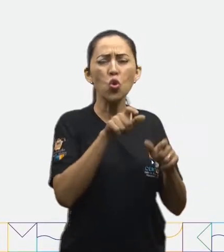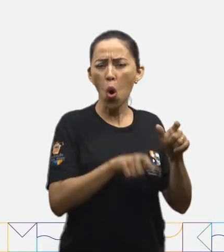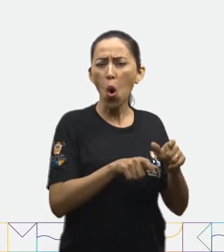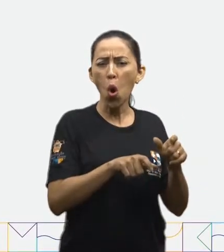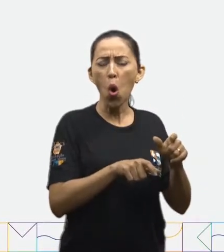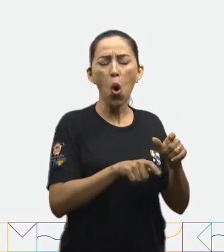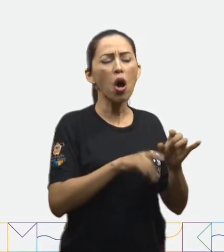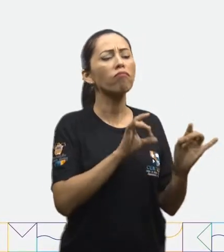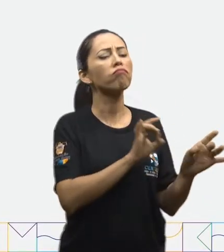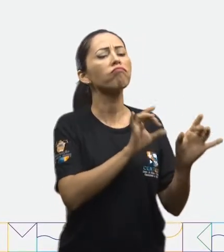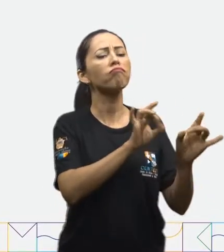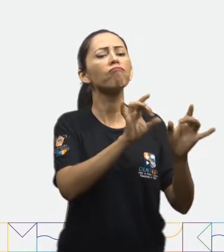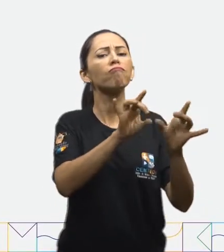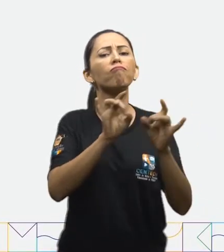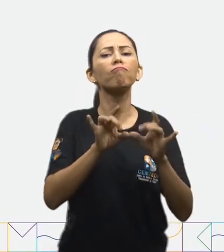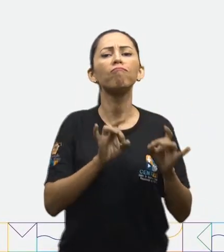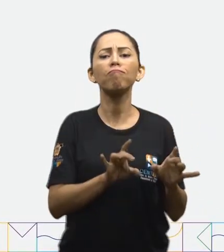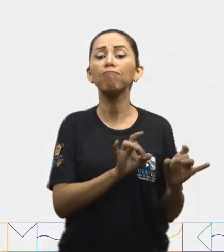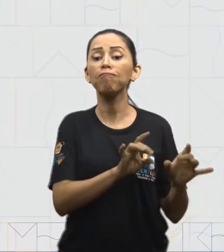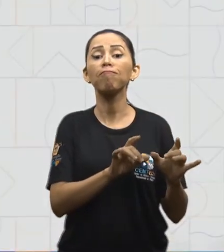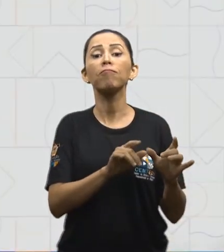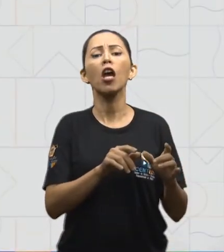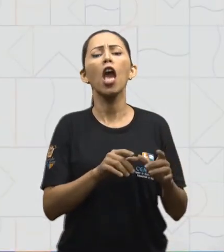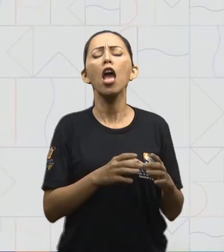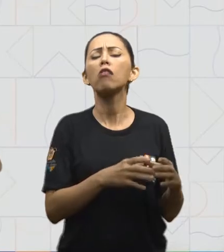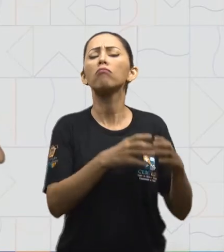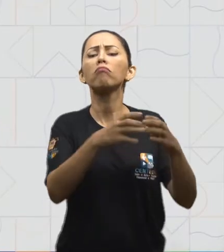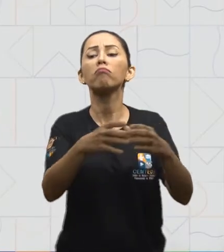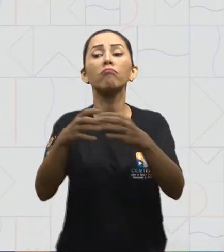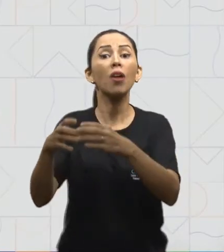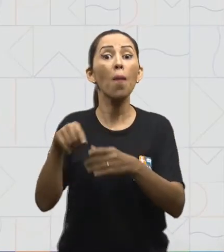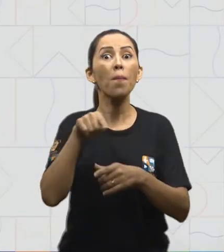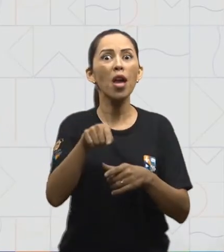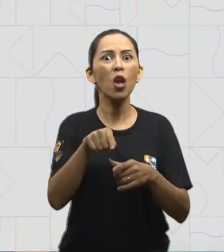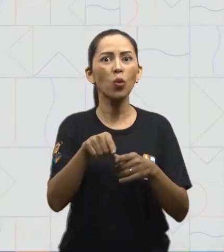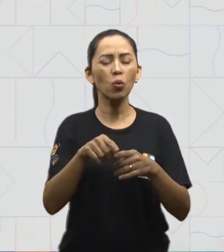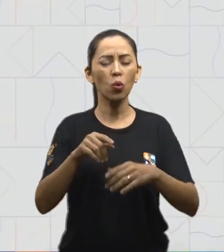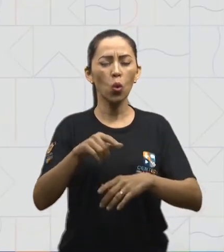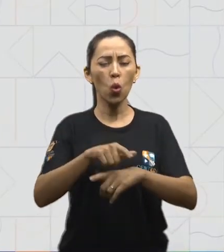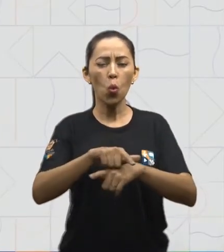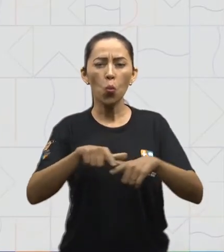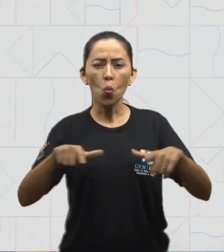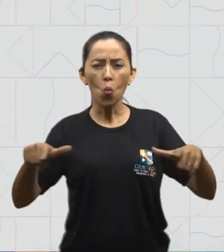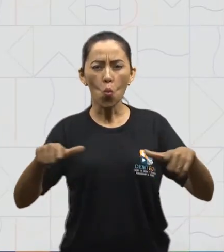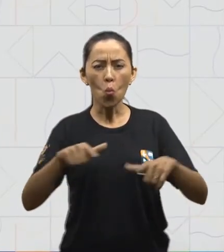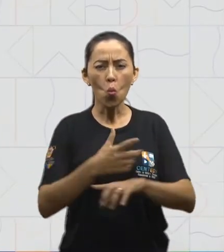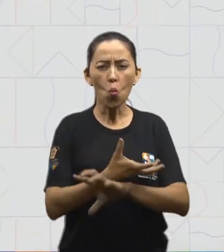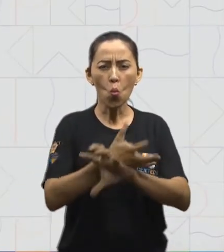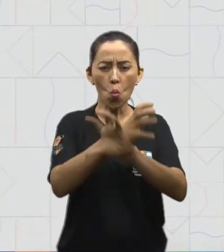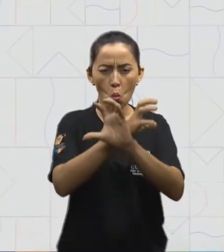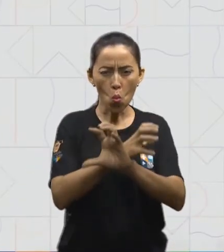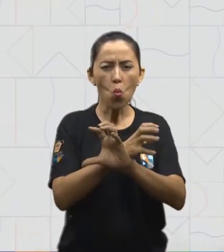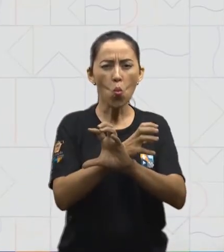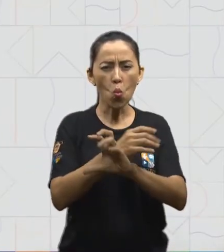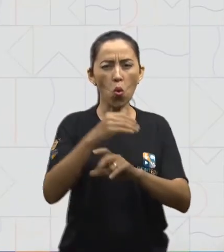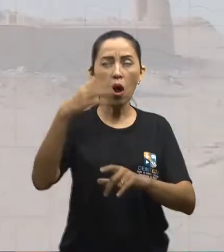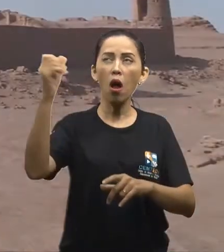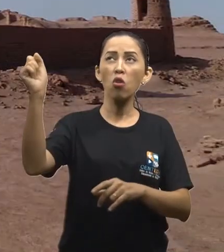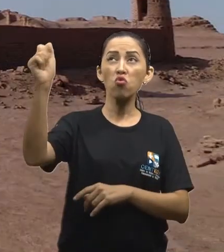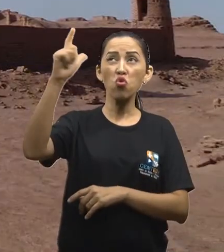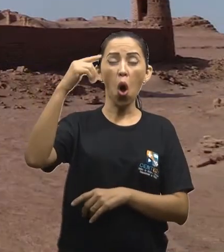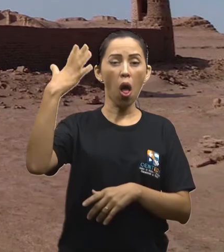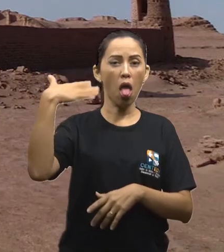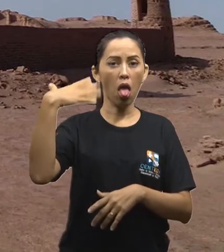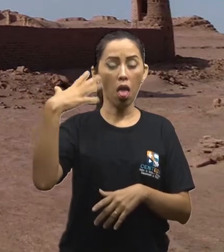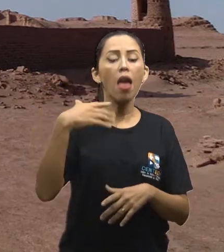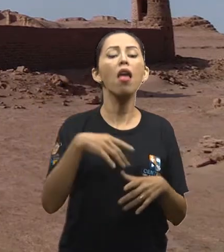viajantes que viajavam pelo deserto. As rotas comerciais utilizavam as caravanas para vender seus produtos.